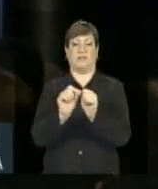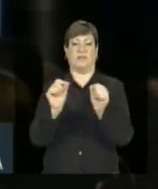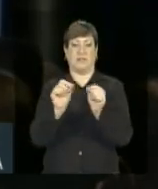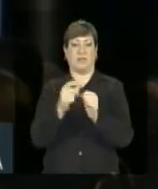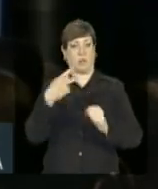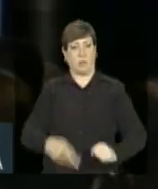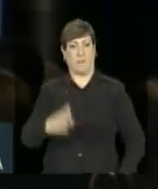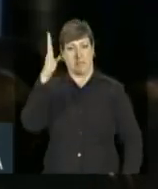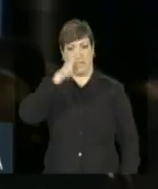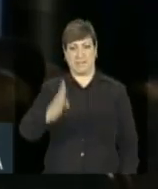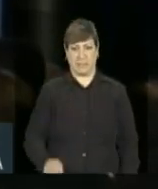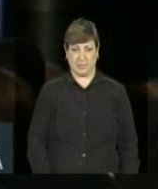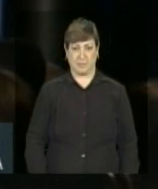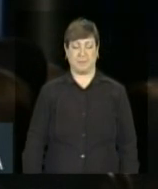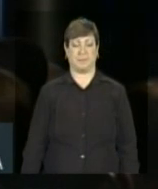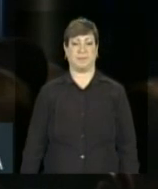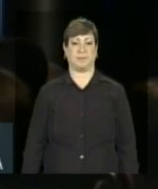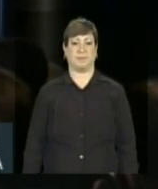no Brasil.